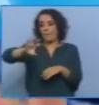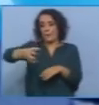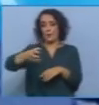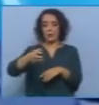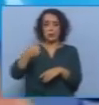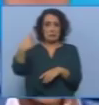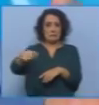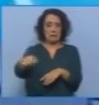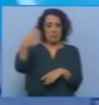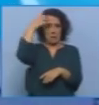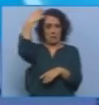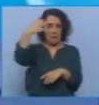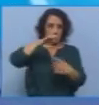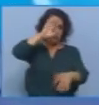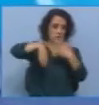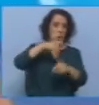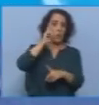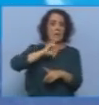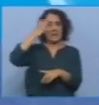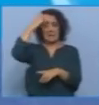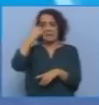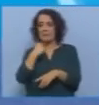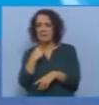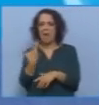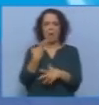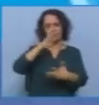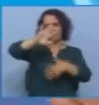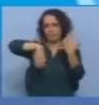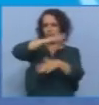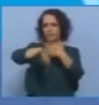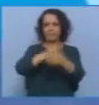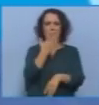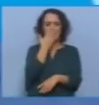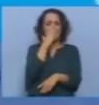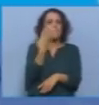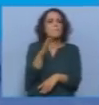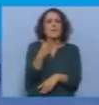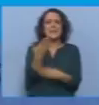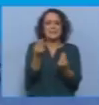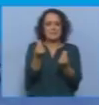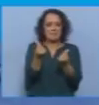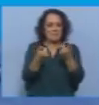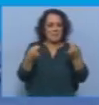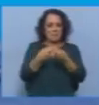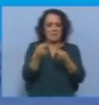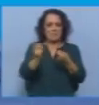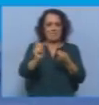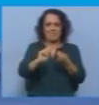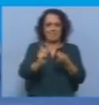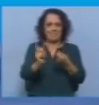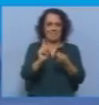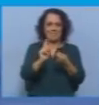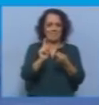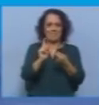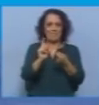tanta confusão tem dado, depois o rei, a rainha de Inglaterra, ou seja, realmente parece que não pega nada a figura que